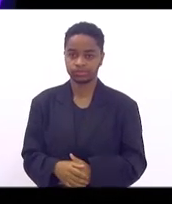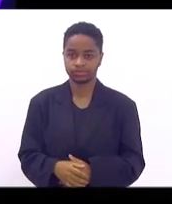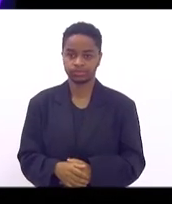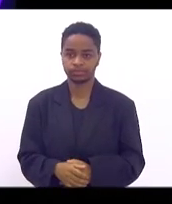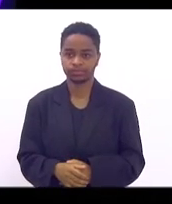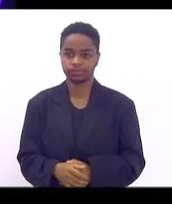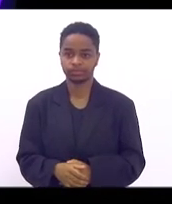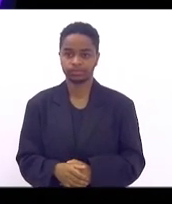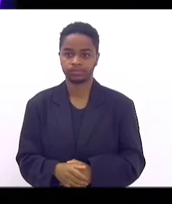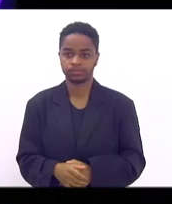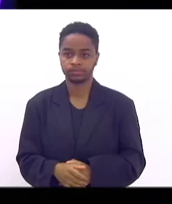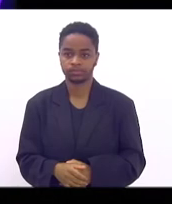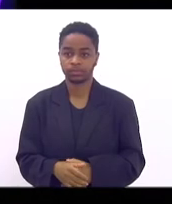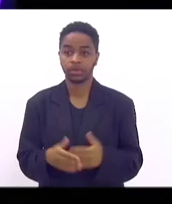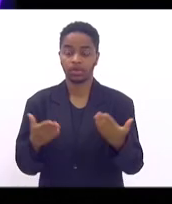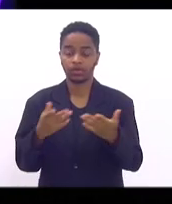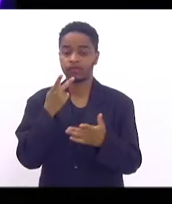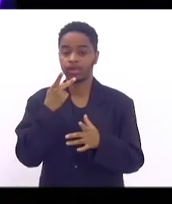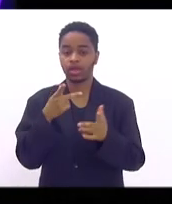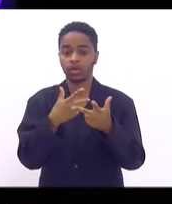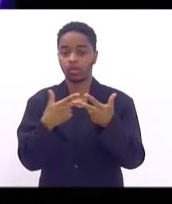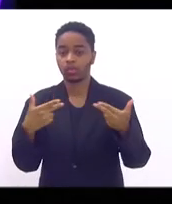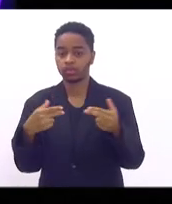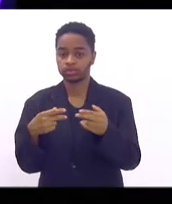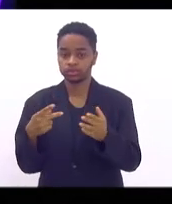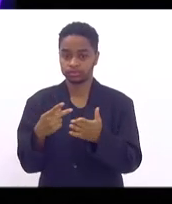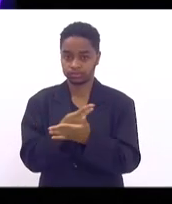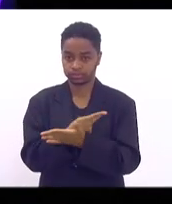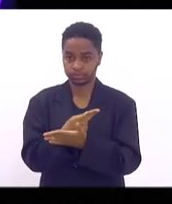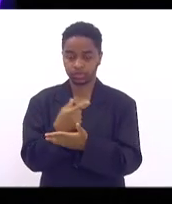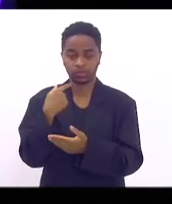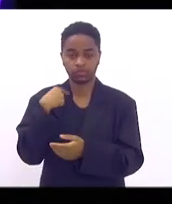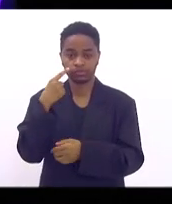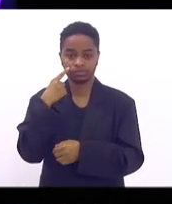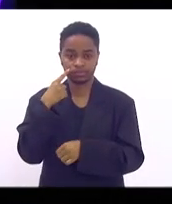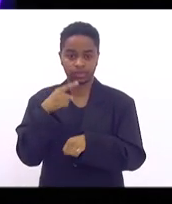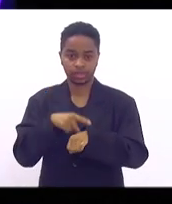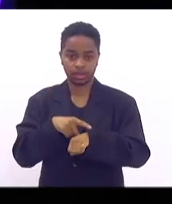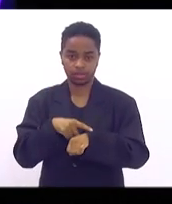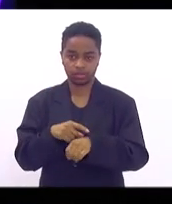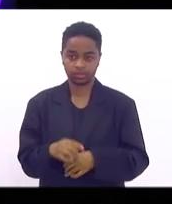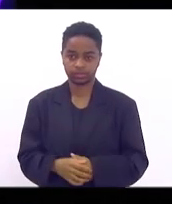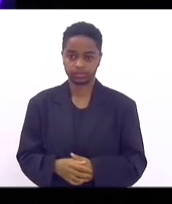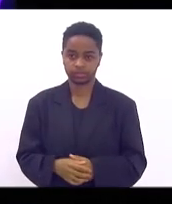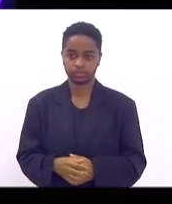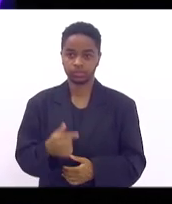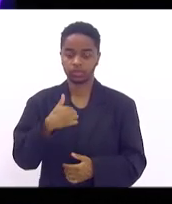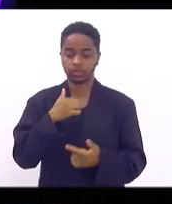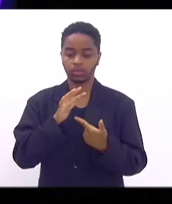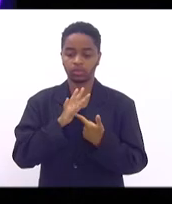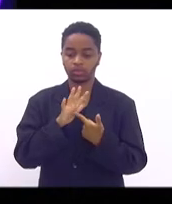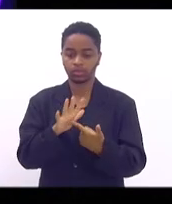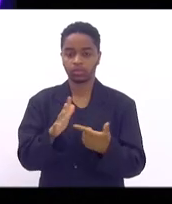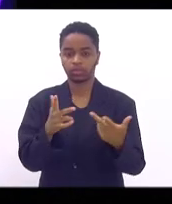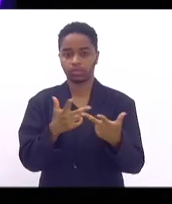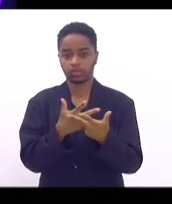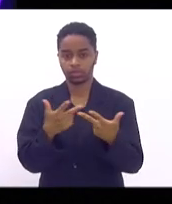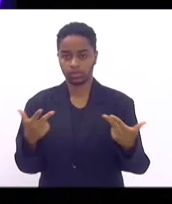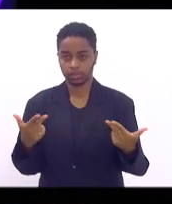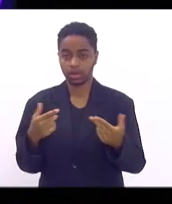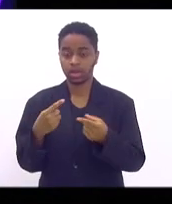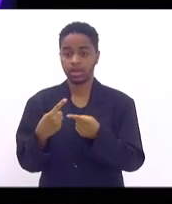aí, vamos falar dos casos. Deixa eu ver como é que eu estou no tempo. Eu trouxe casos porque eu acho que o